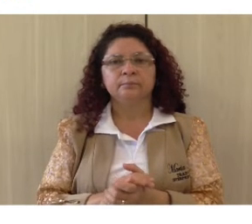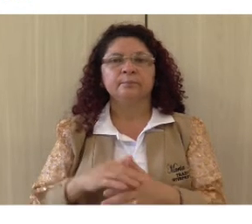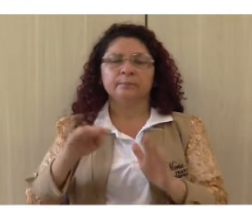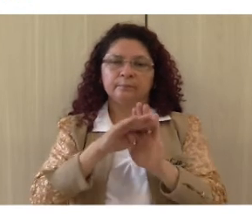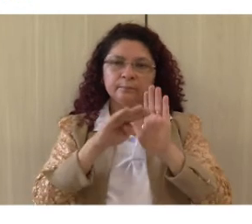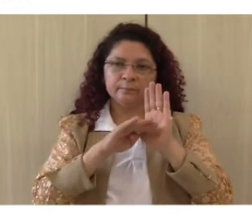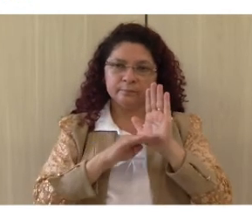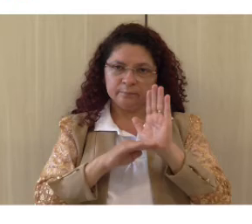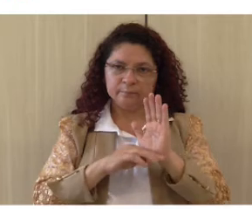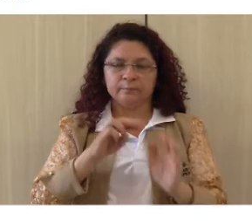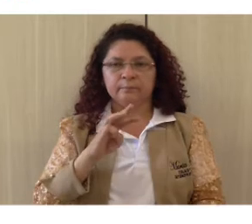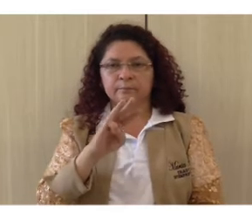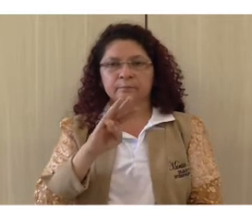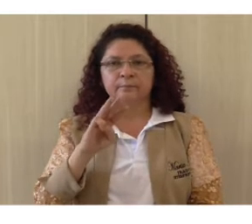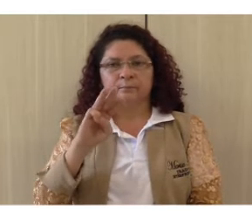endereço eletrônico